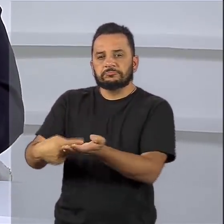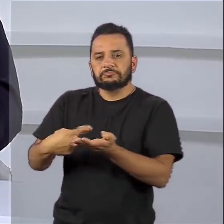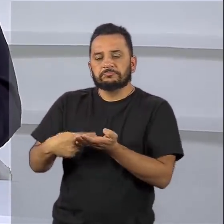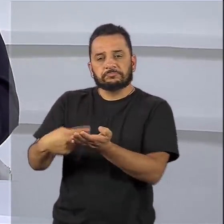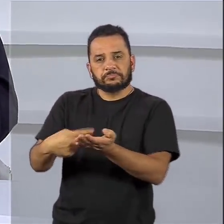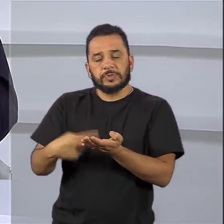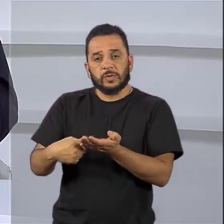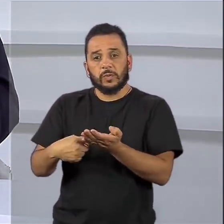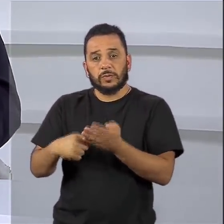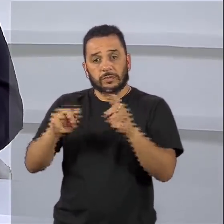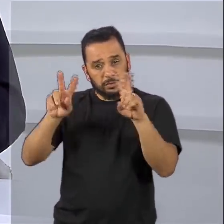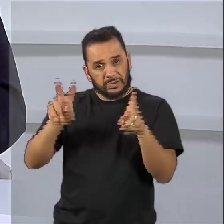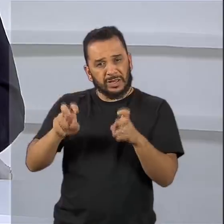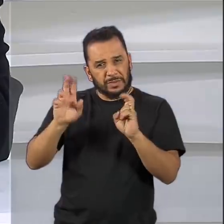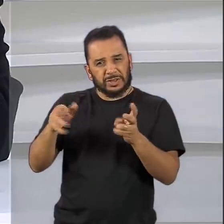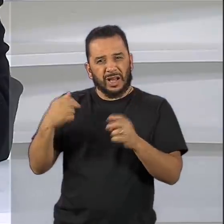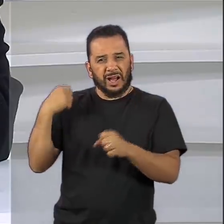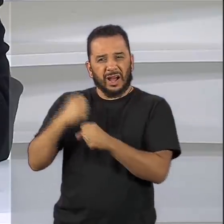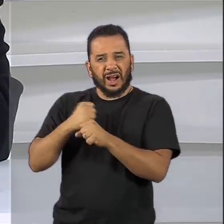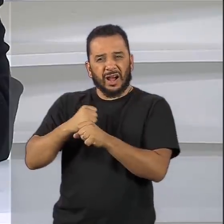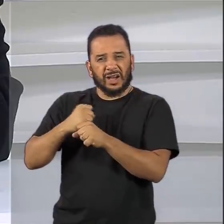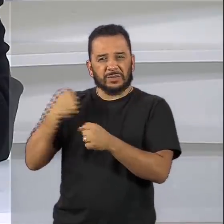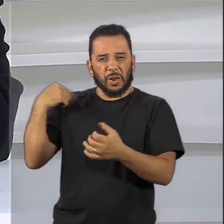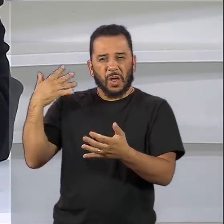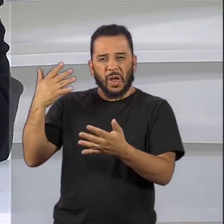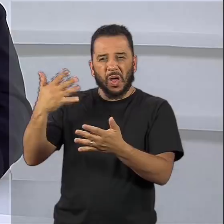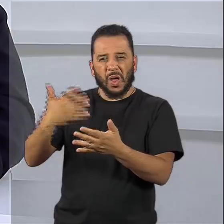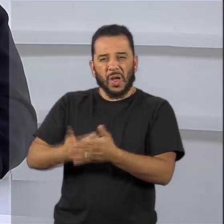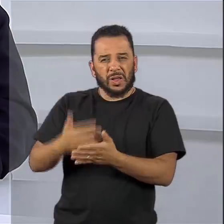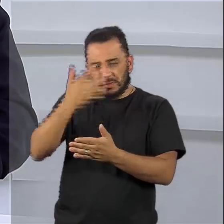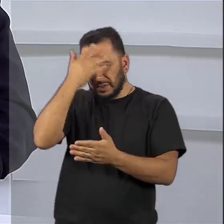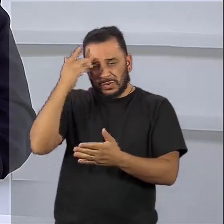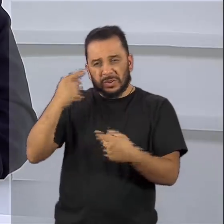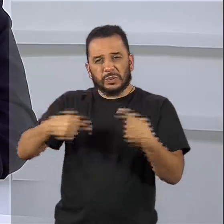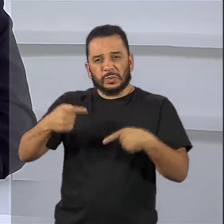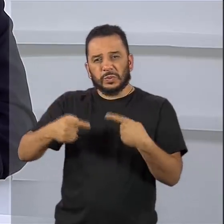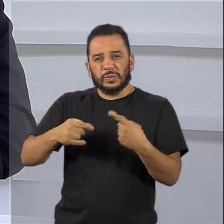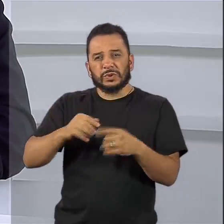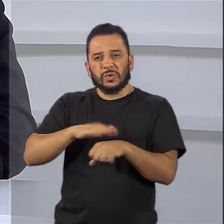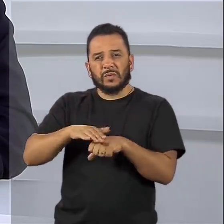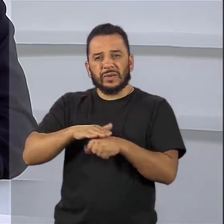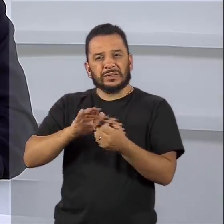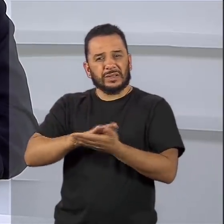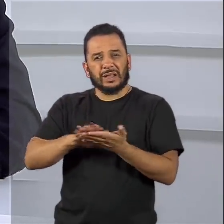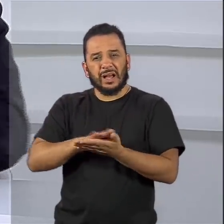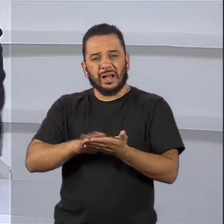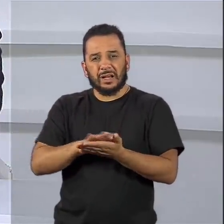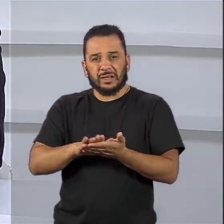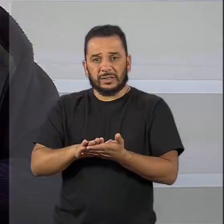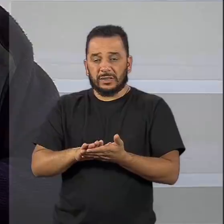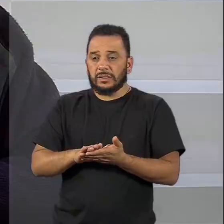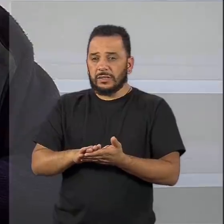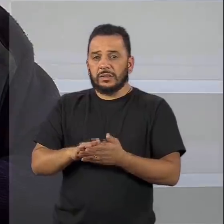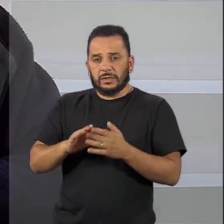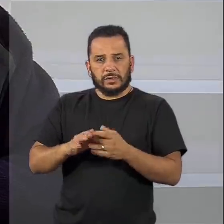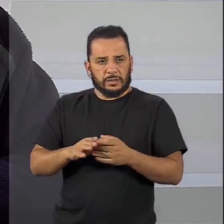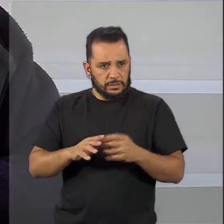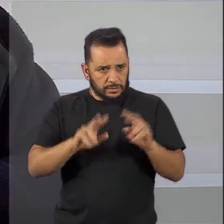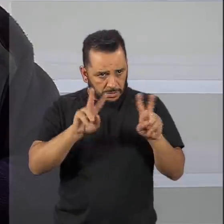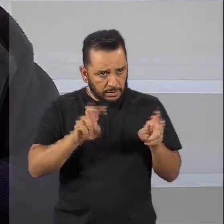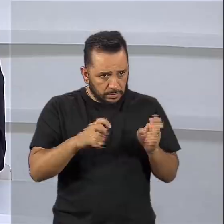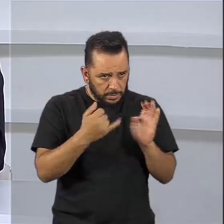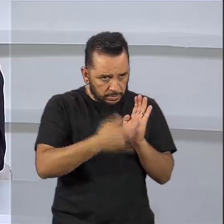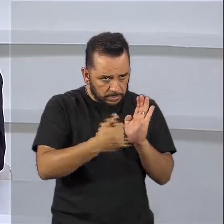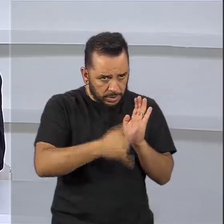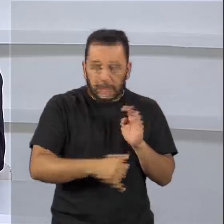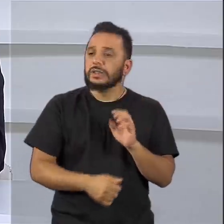tema que há muitos anos, né, vem se arrastando, para o qual não se encontra saída alguma. Reforma tributária, você disse? Reforma tributária. Pois é,